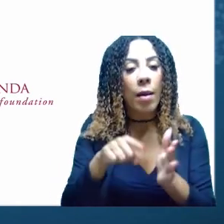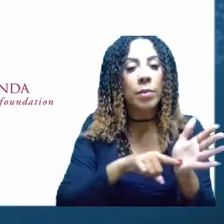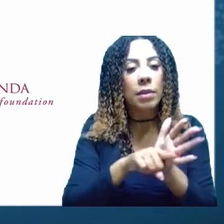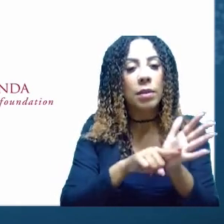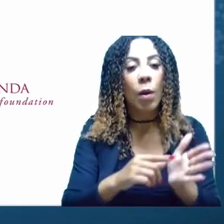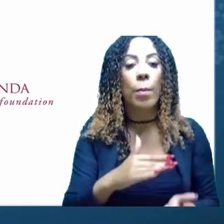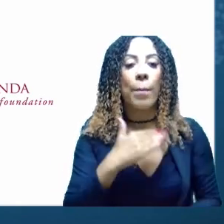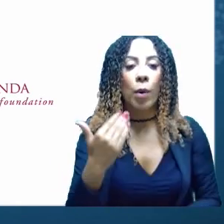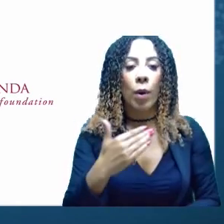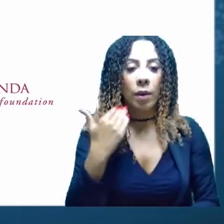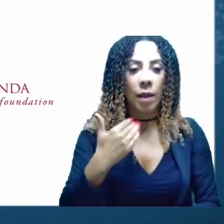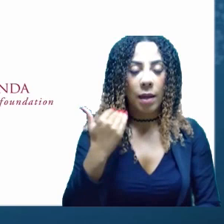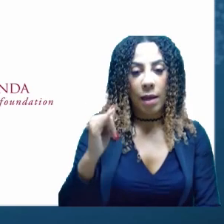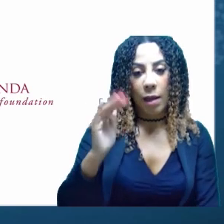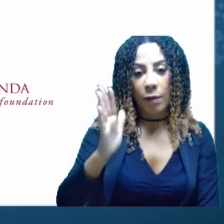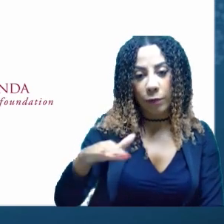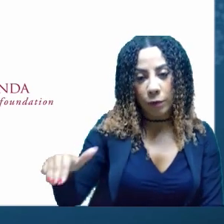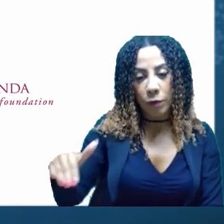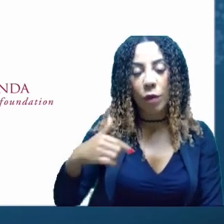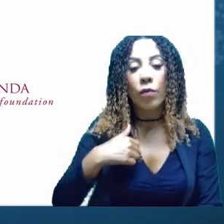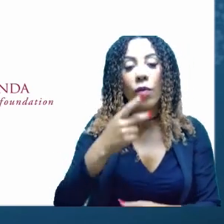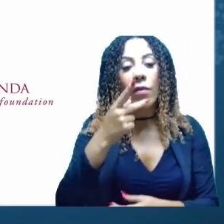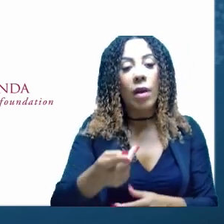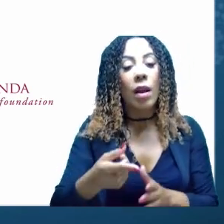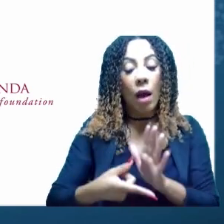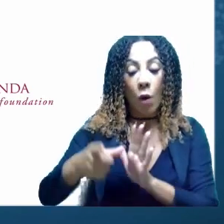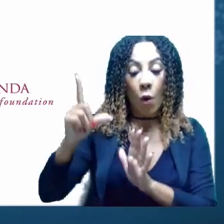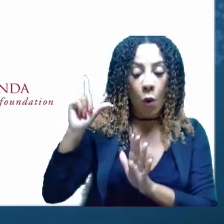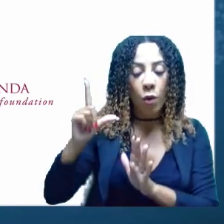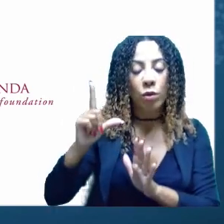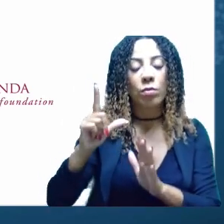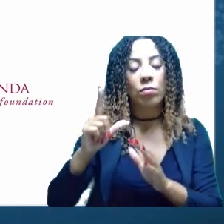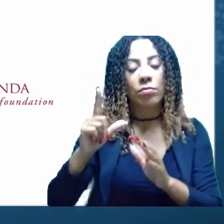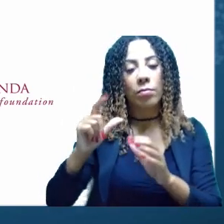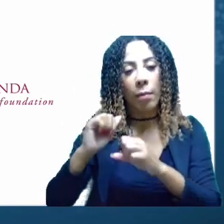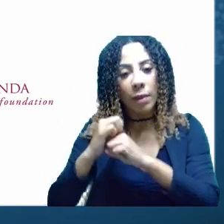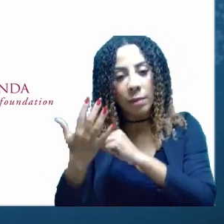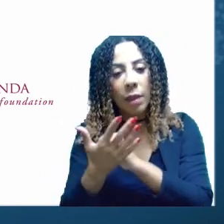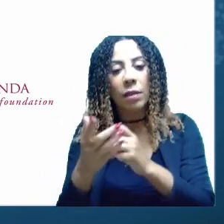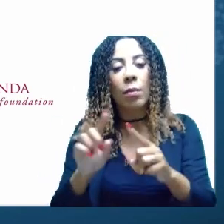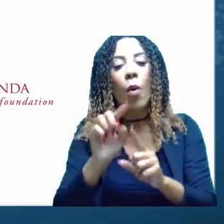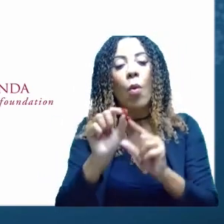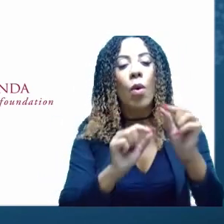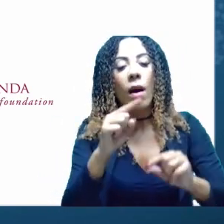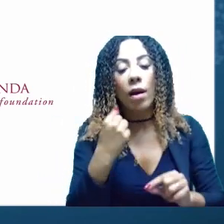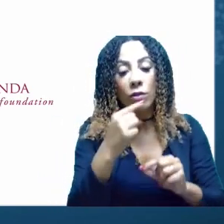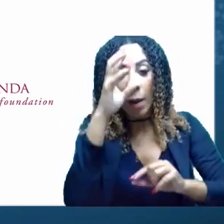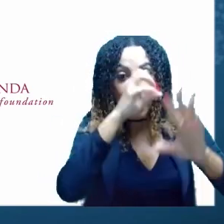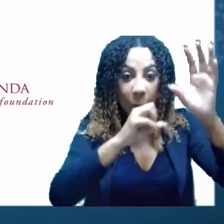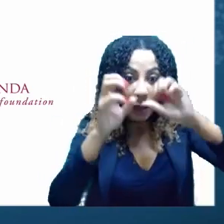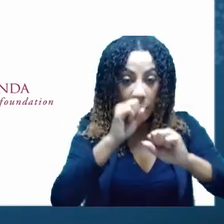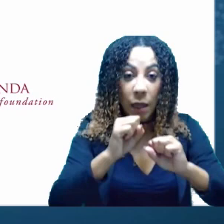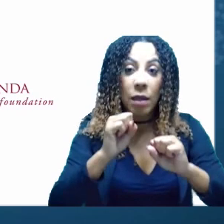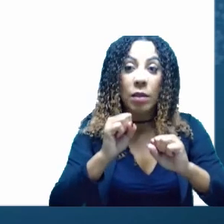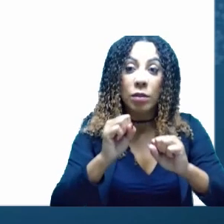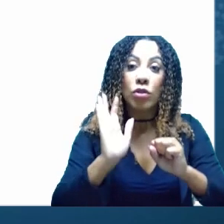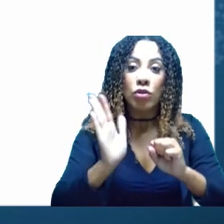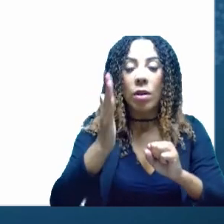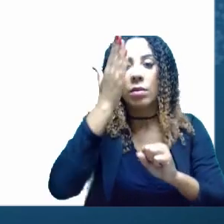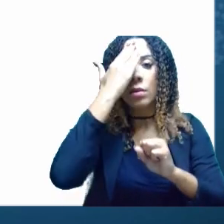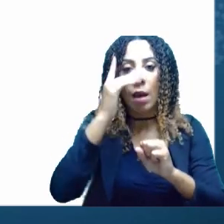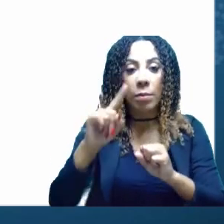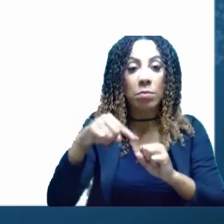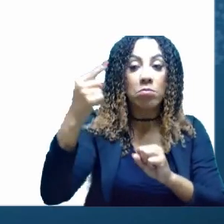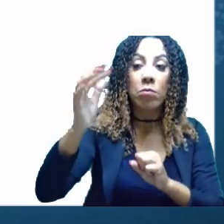falar sobre a última pandemia e as lições aprendidas para a próxima pandemia. Eu espero que não haja uma próxima pandemia, mas